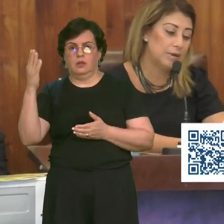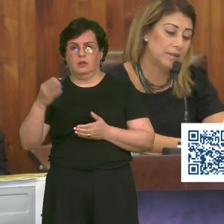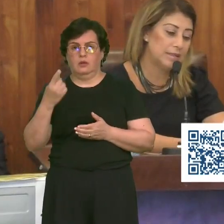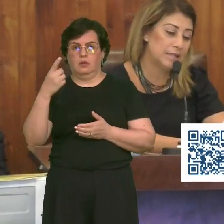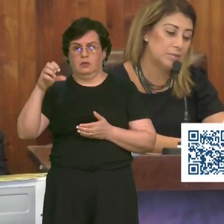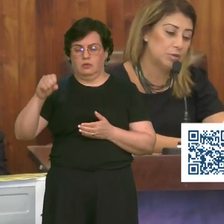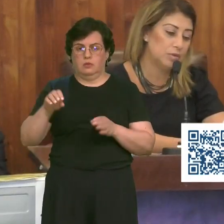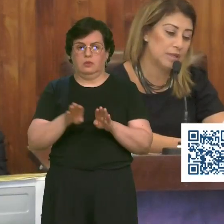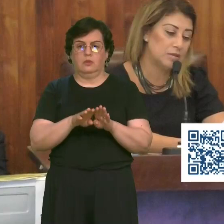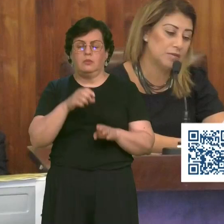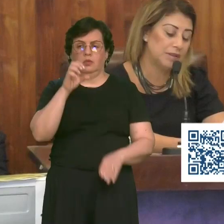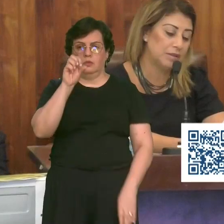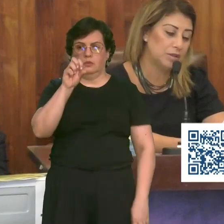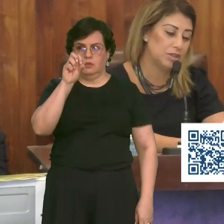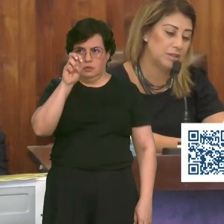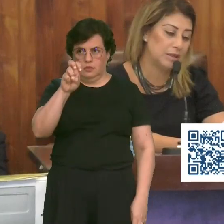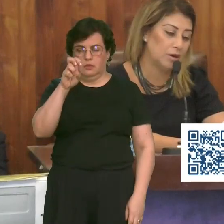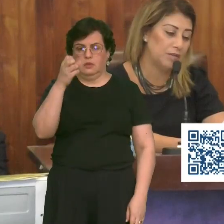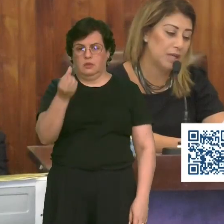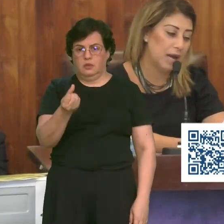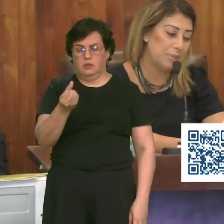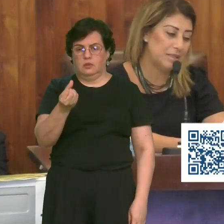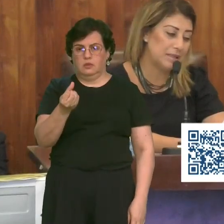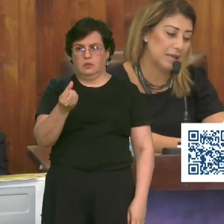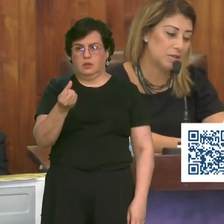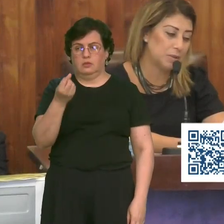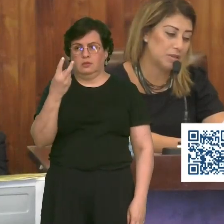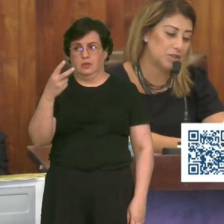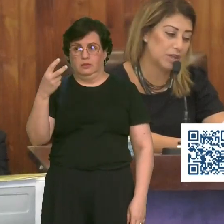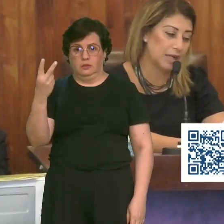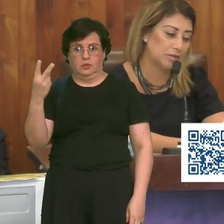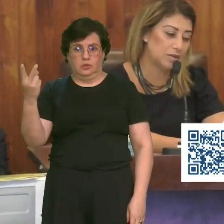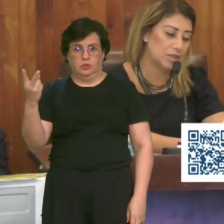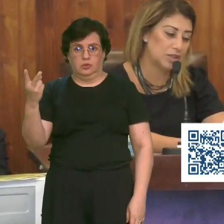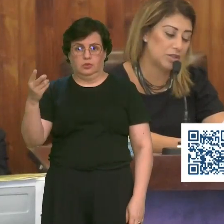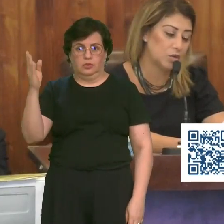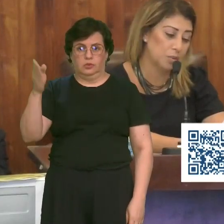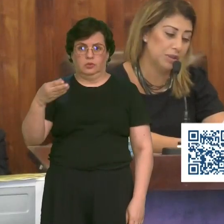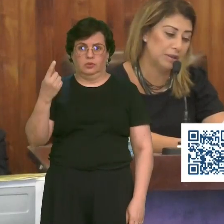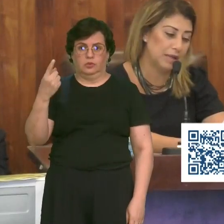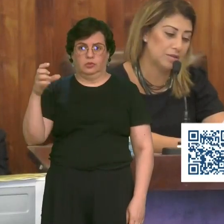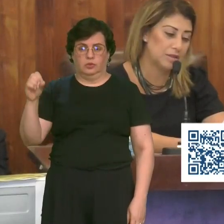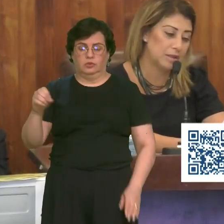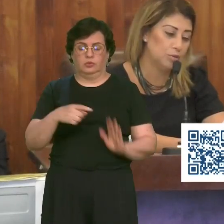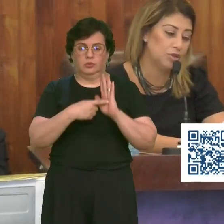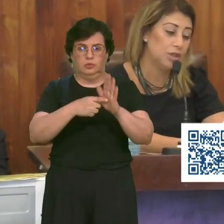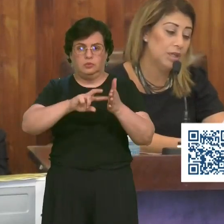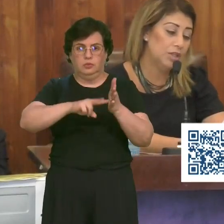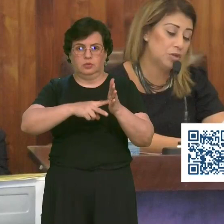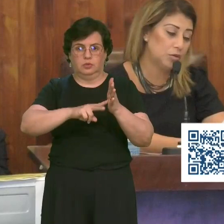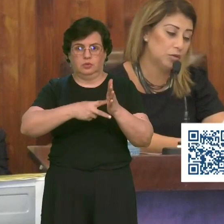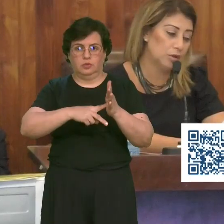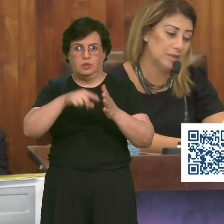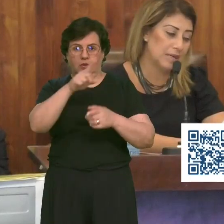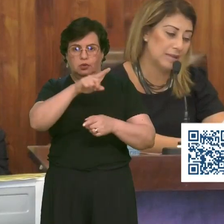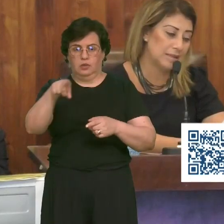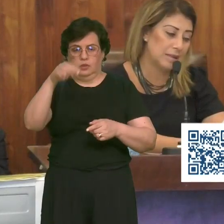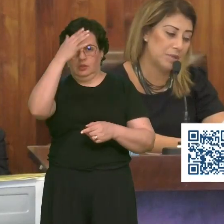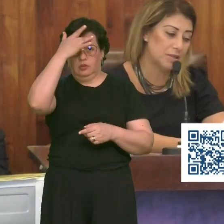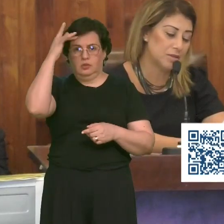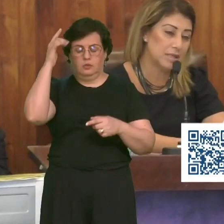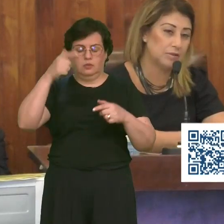e 56.292 de 19 apresentados pelo sindicato dos agentes comunitários de saúde e de controle